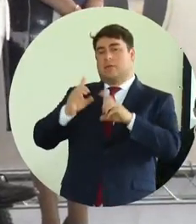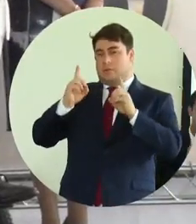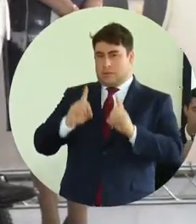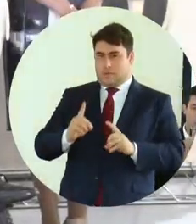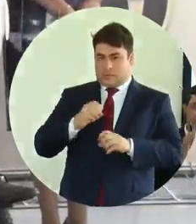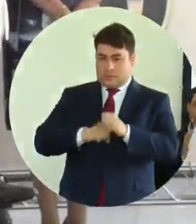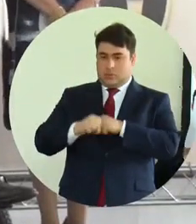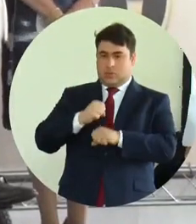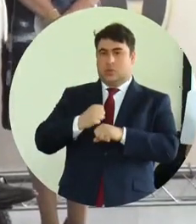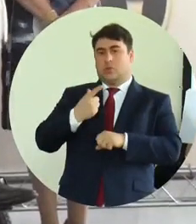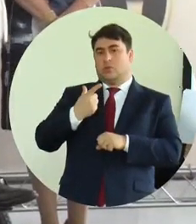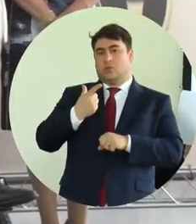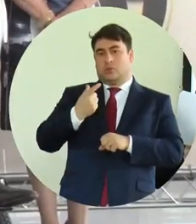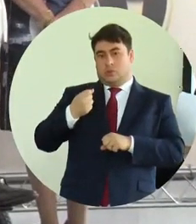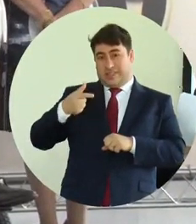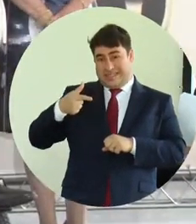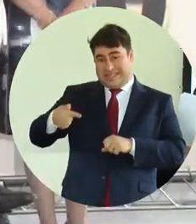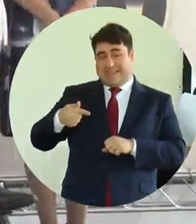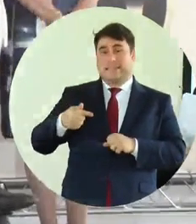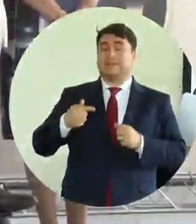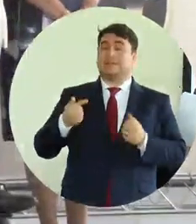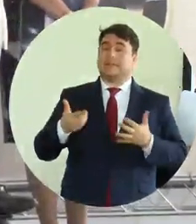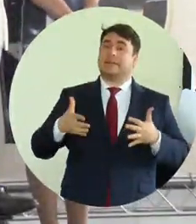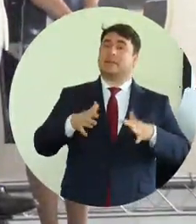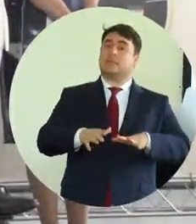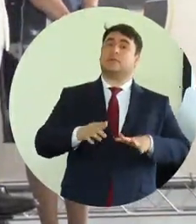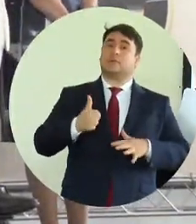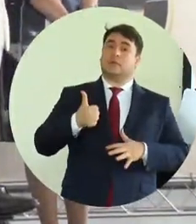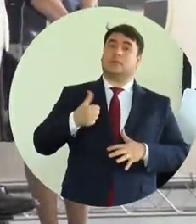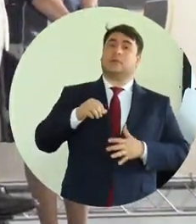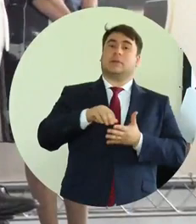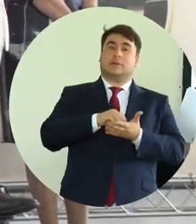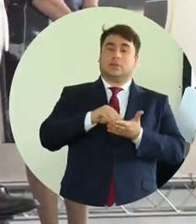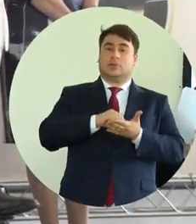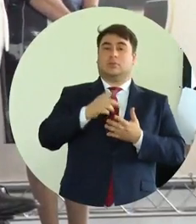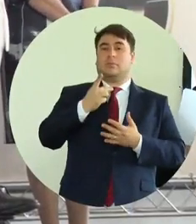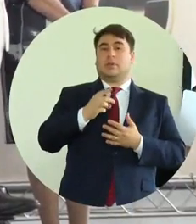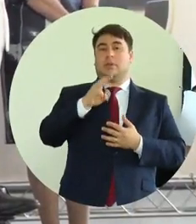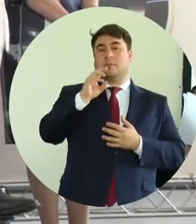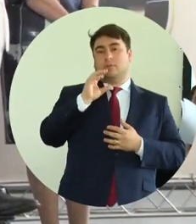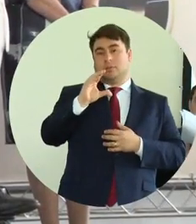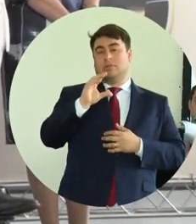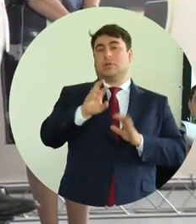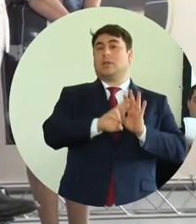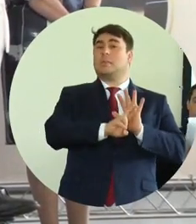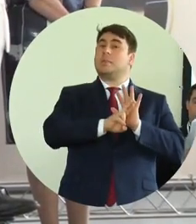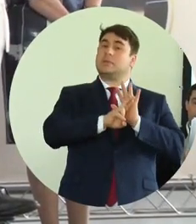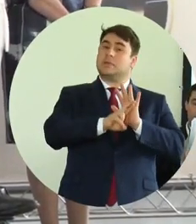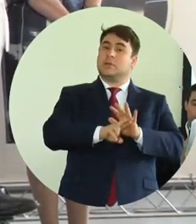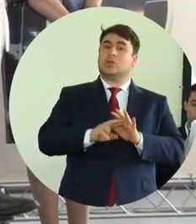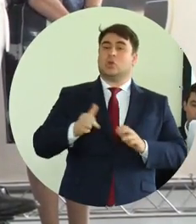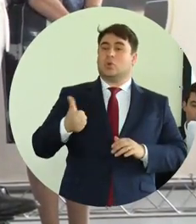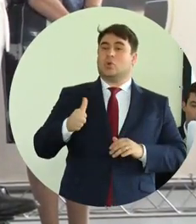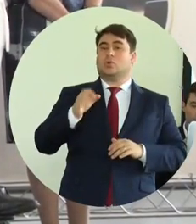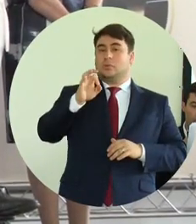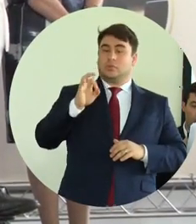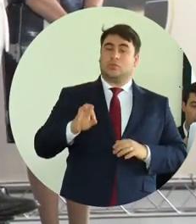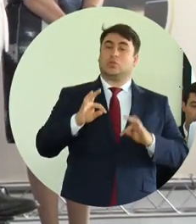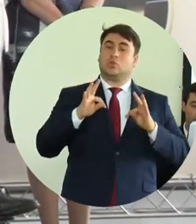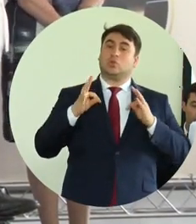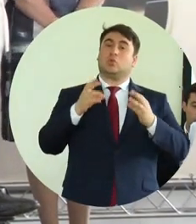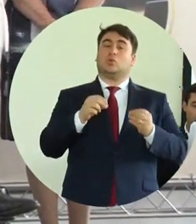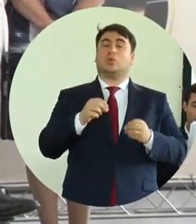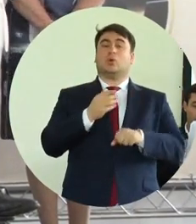em 2017, incluídos em 10 escritórios da PwC, representando 11% do total